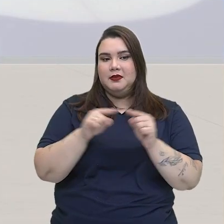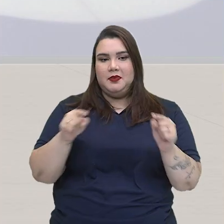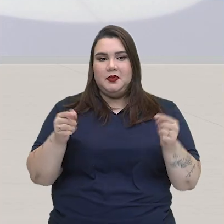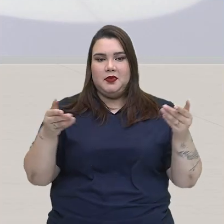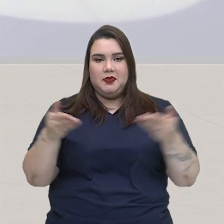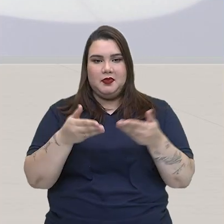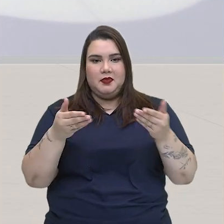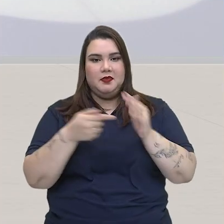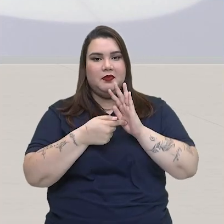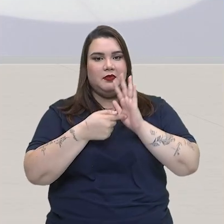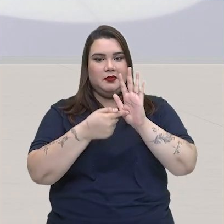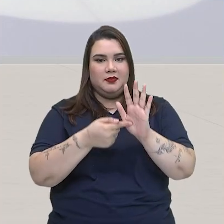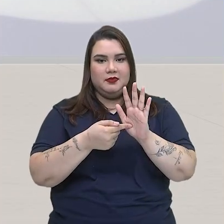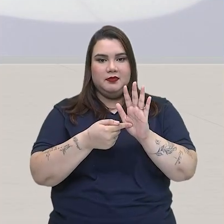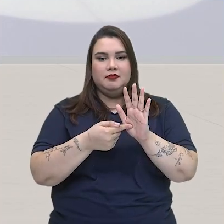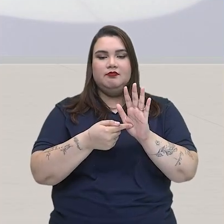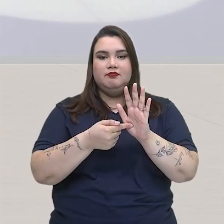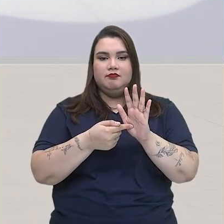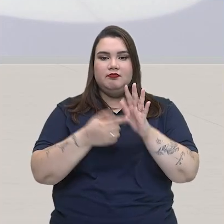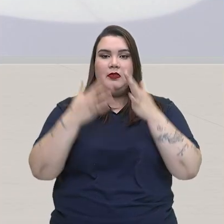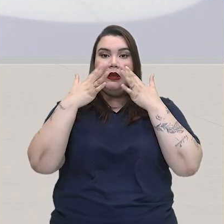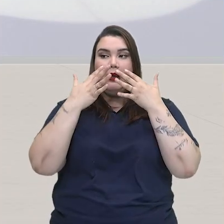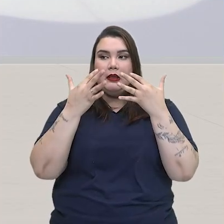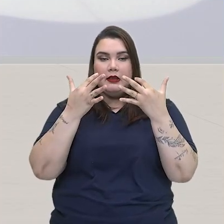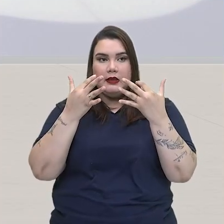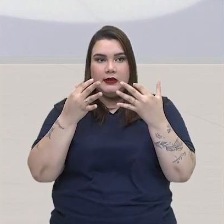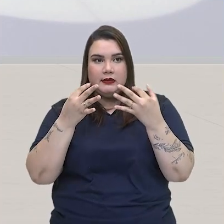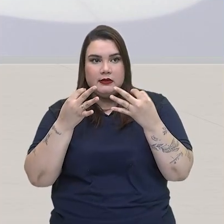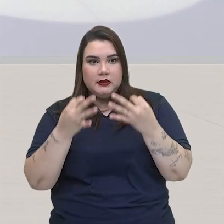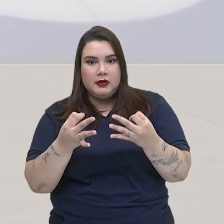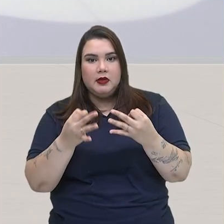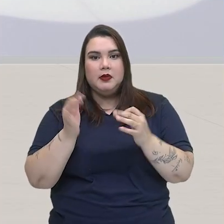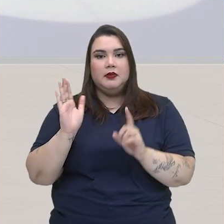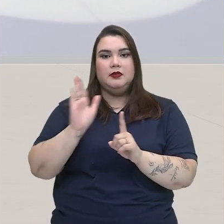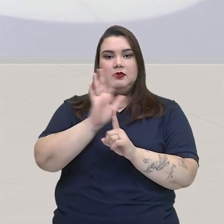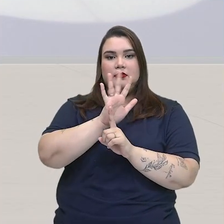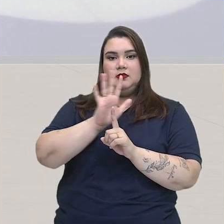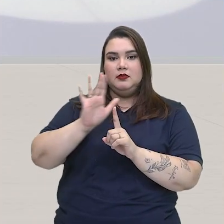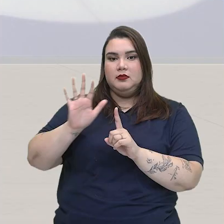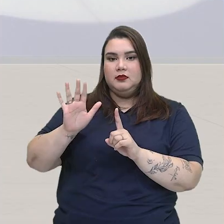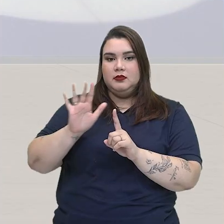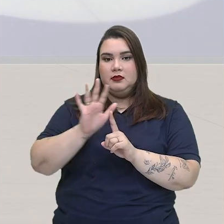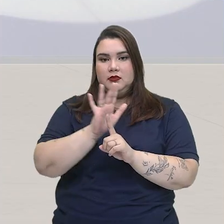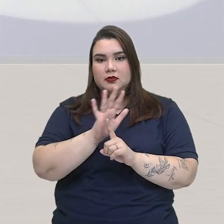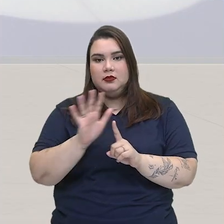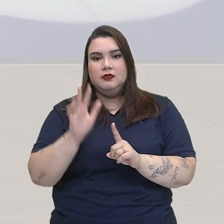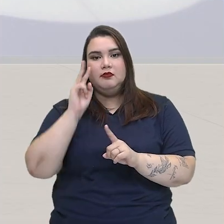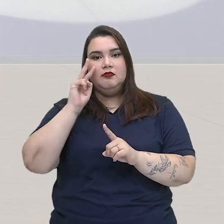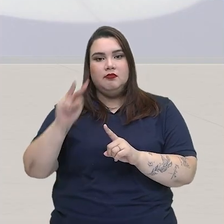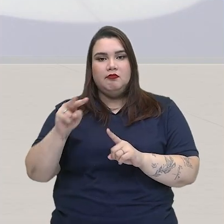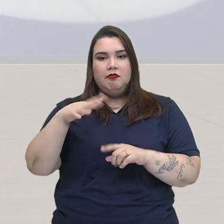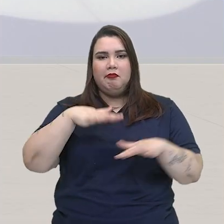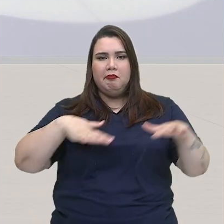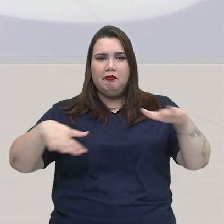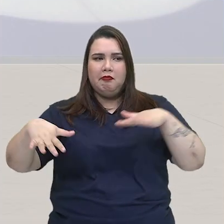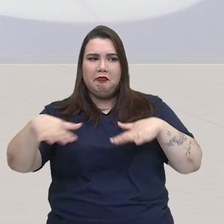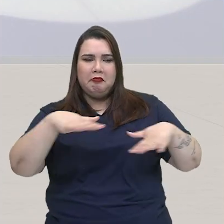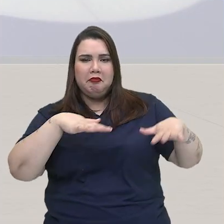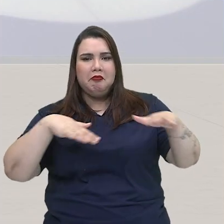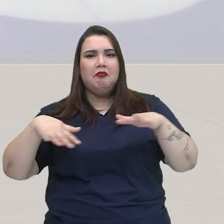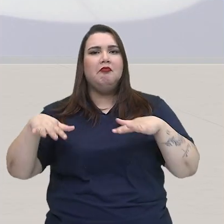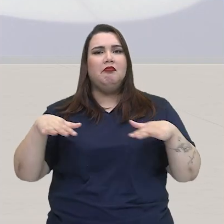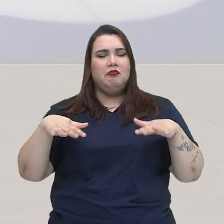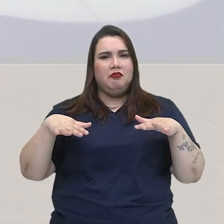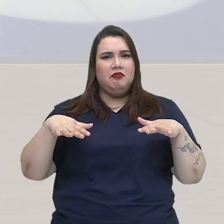vocês observem aqui o nosso cenário, observem a pista de jogo. E aí, já deu para identificar o